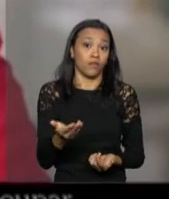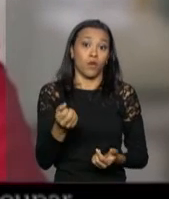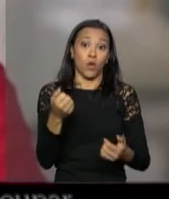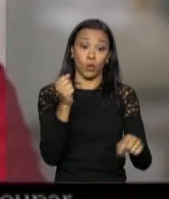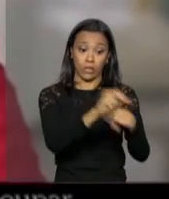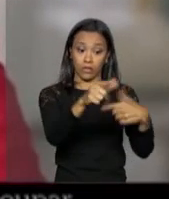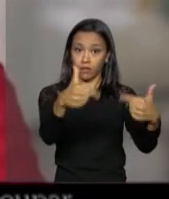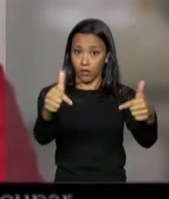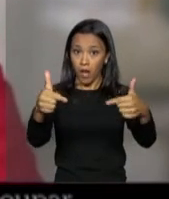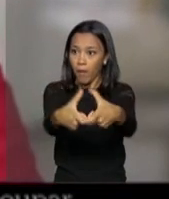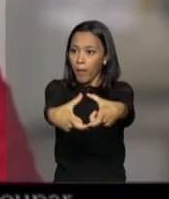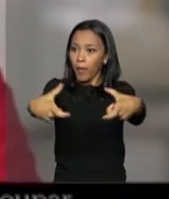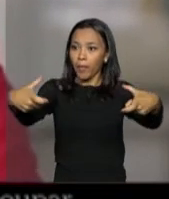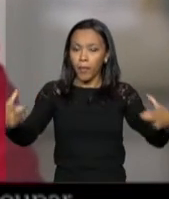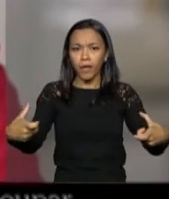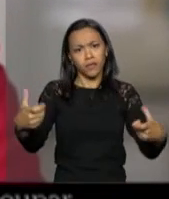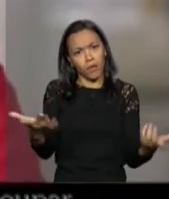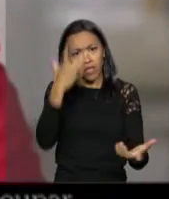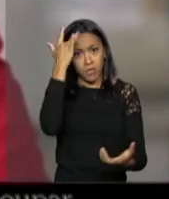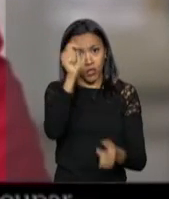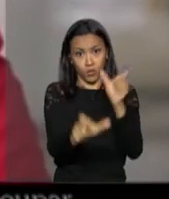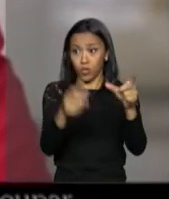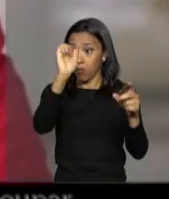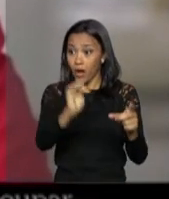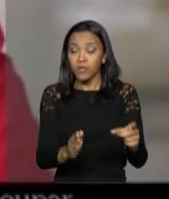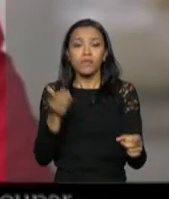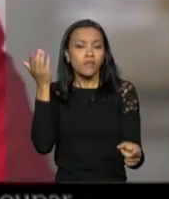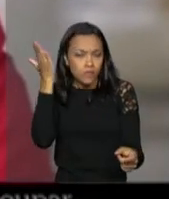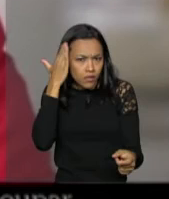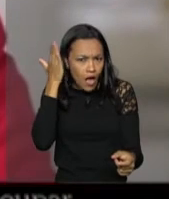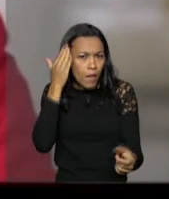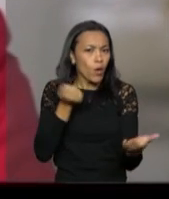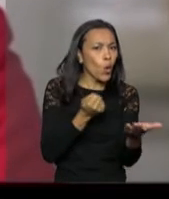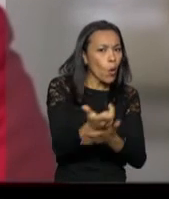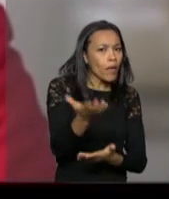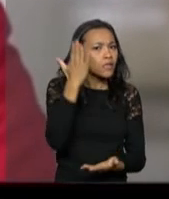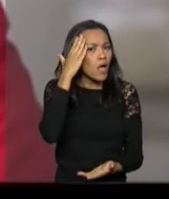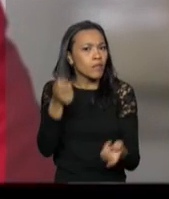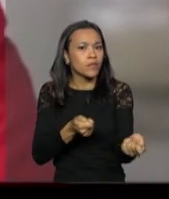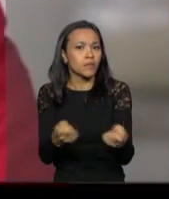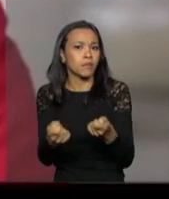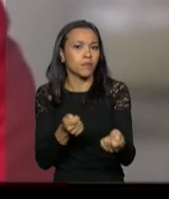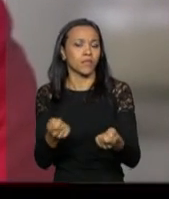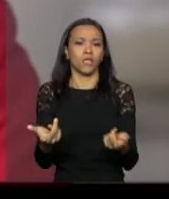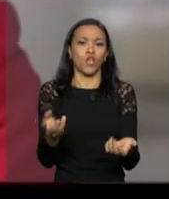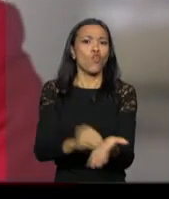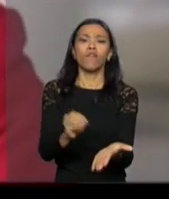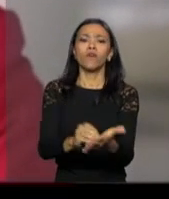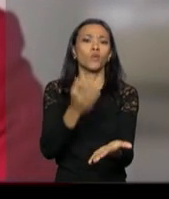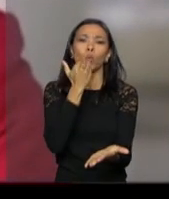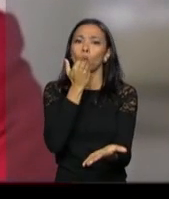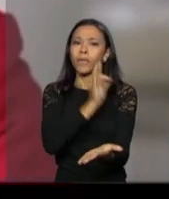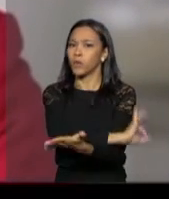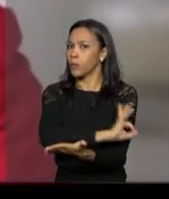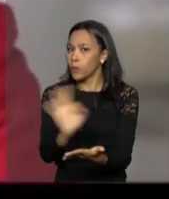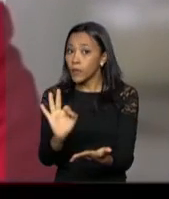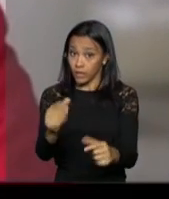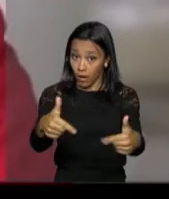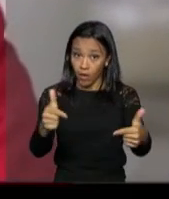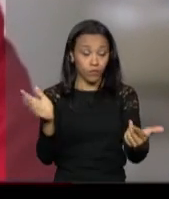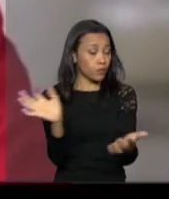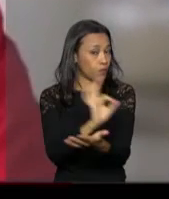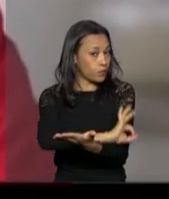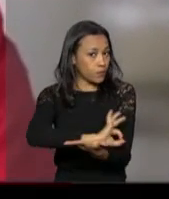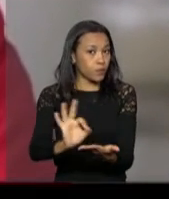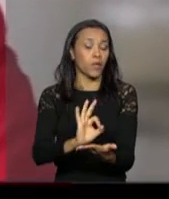Os brasileiros estão podendo e sabendo consumir e poupar. Não faltou comida na mesa nem trabalho. E